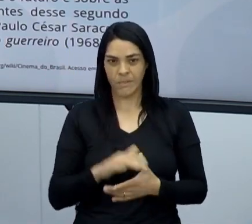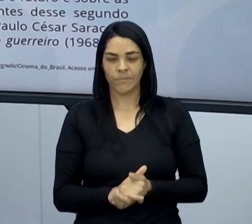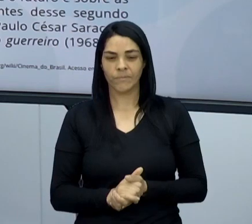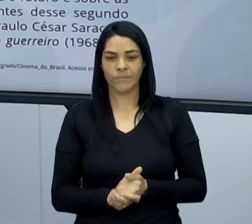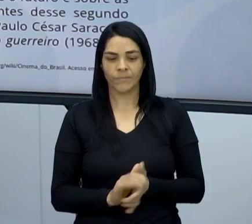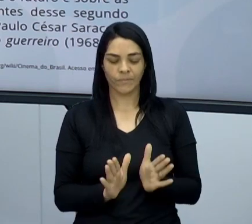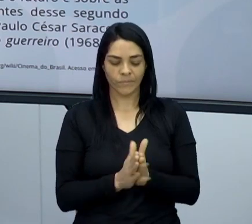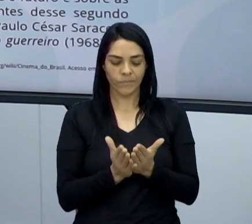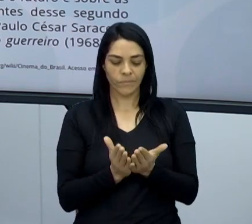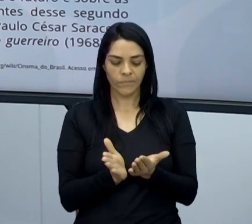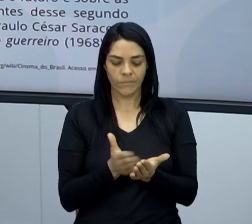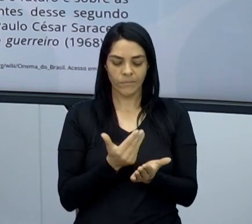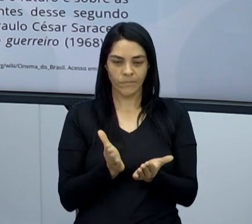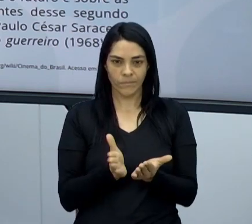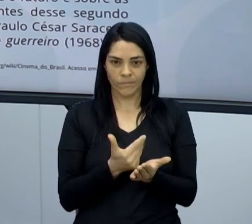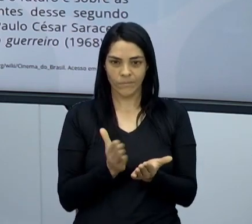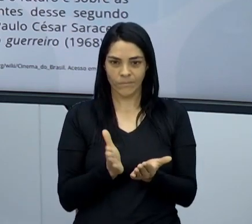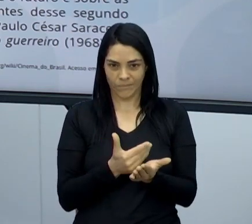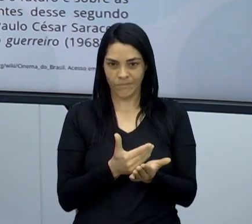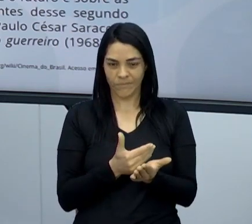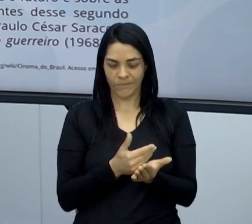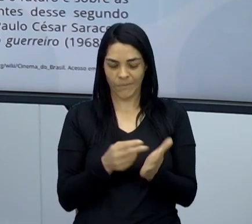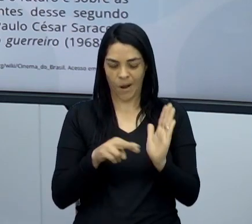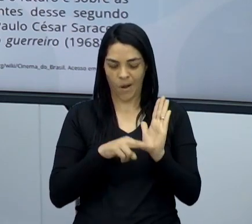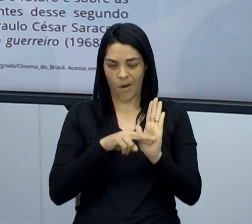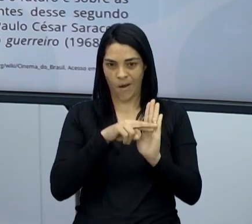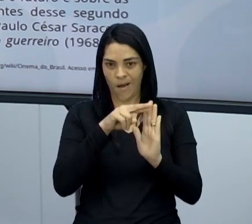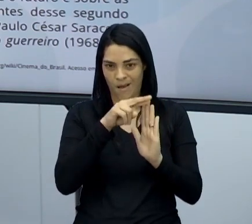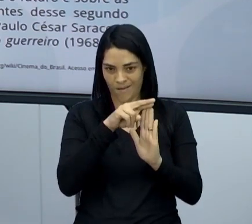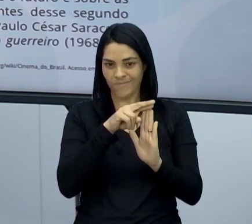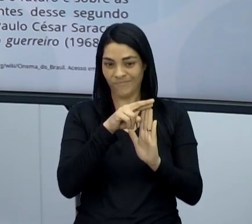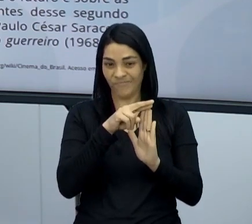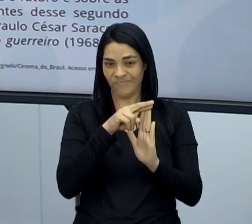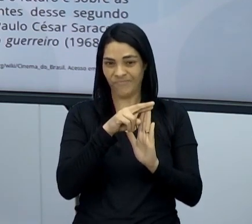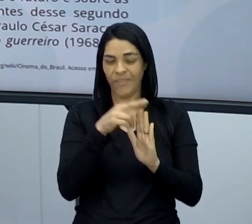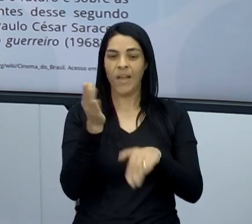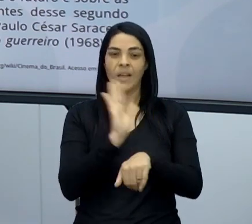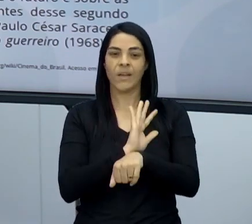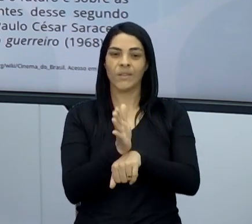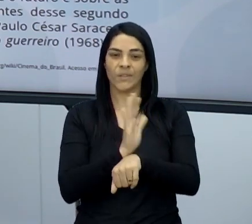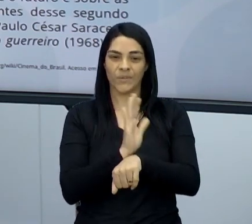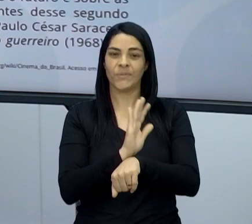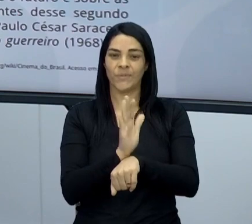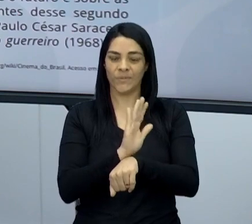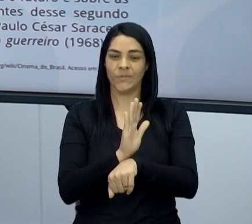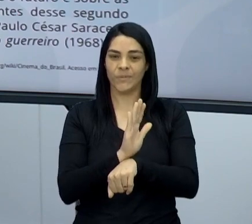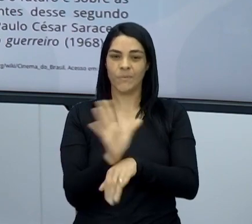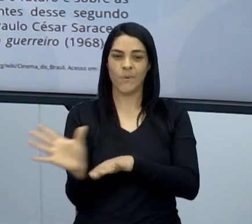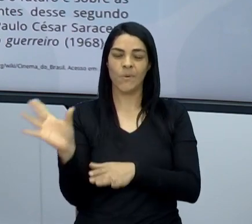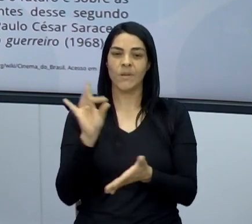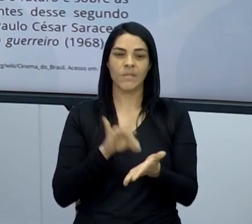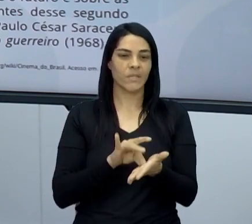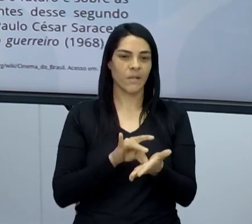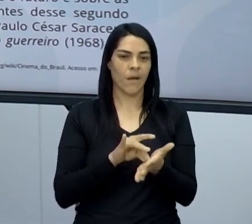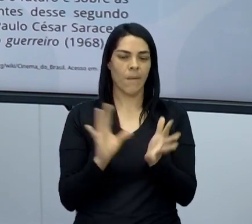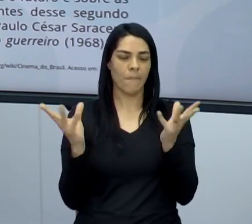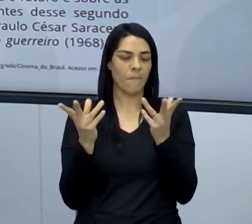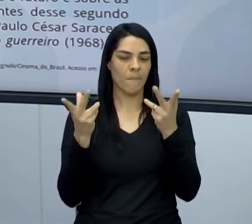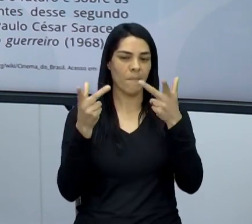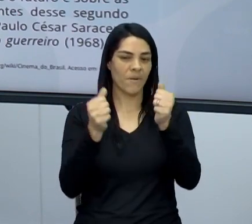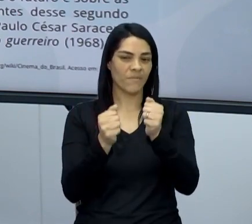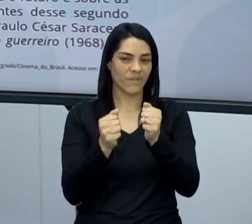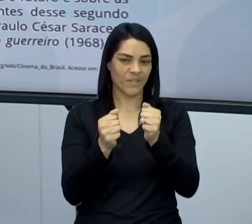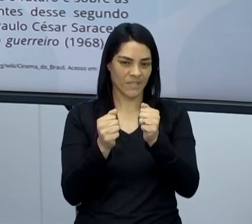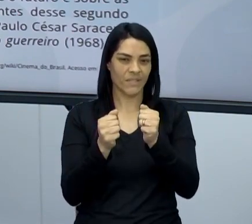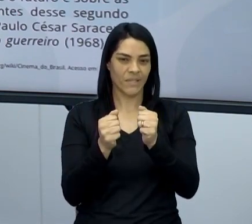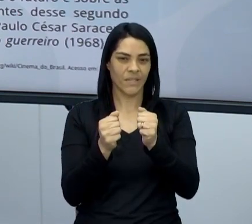folheei o roteiro do filme Terra em Transe, o original. Gente, coisas sensacionais. Então, assim, é